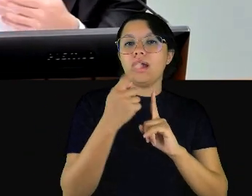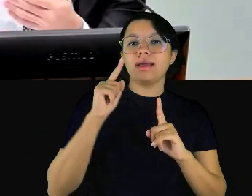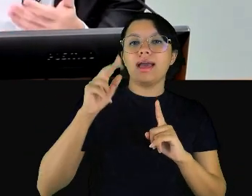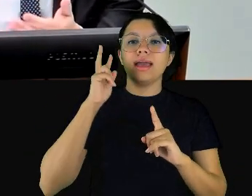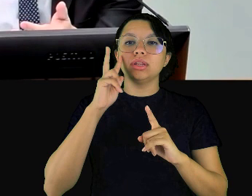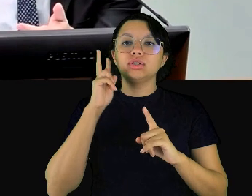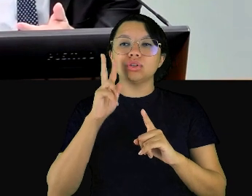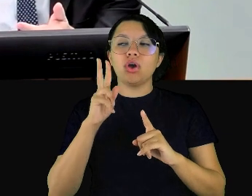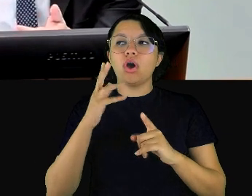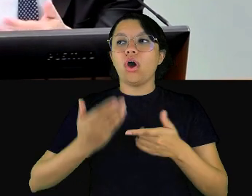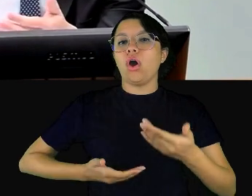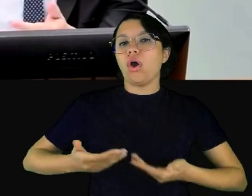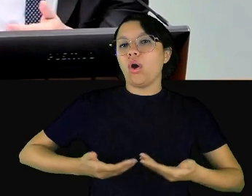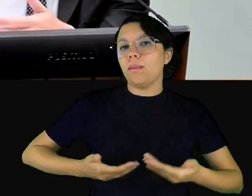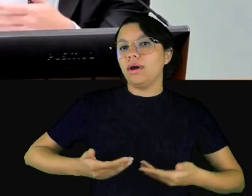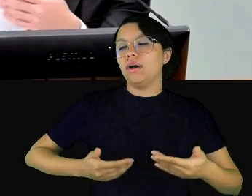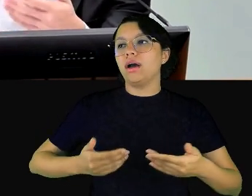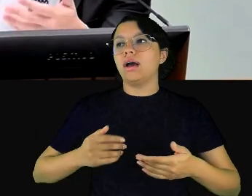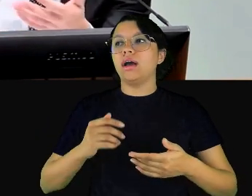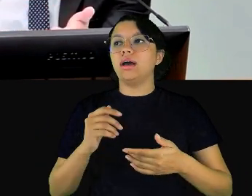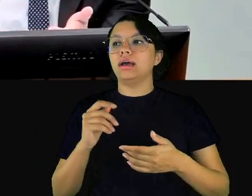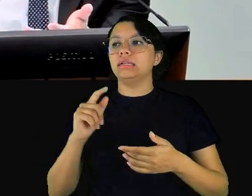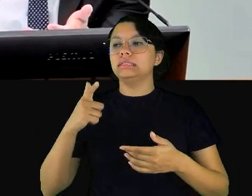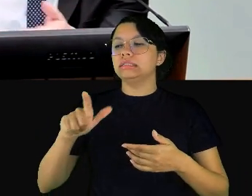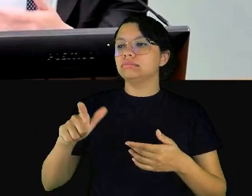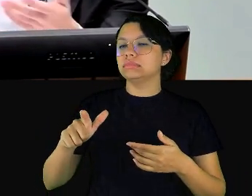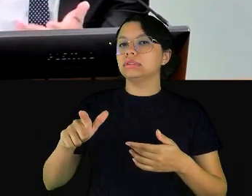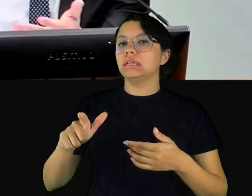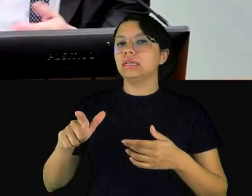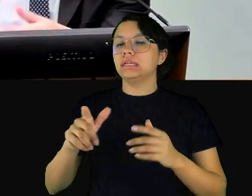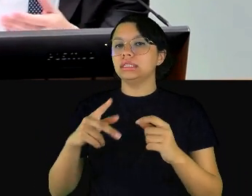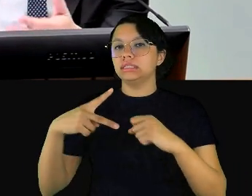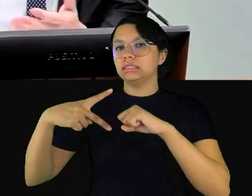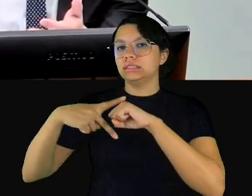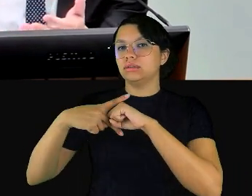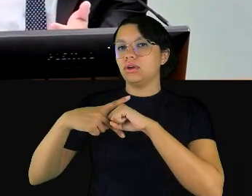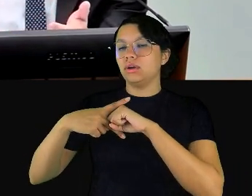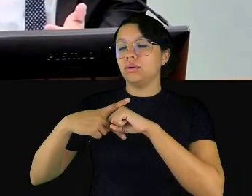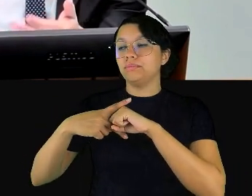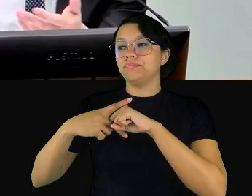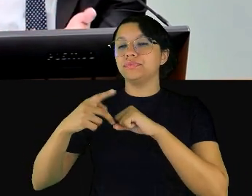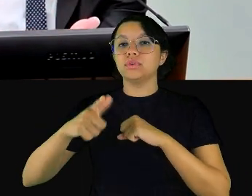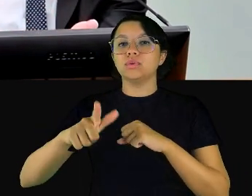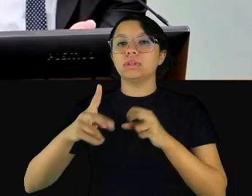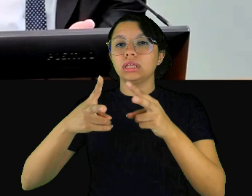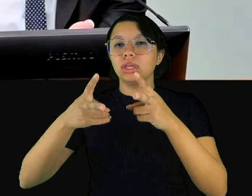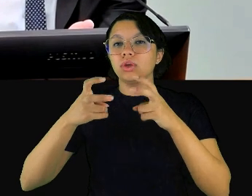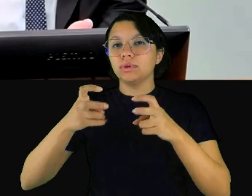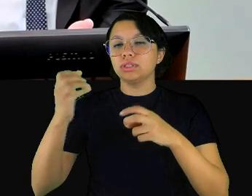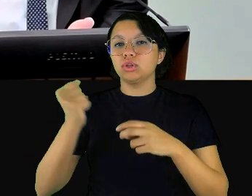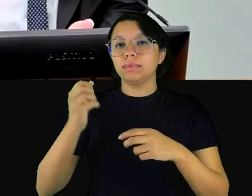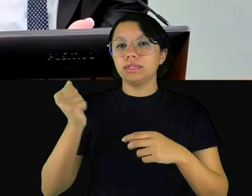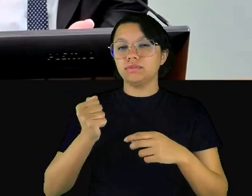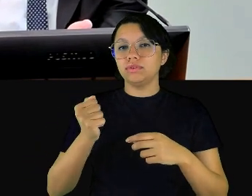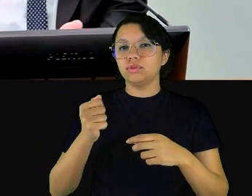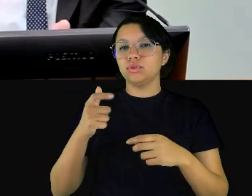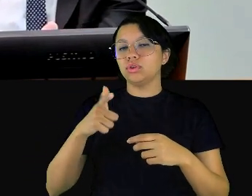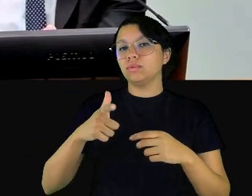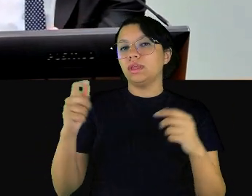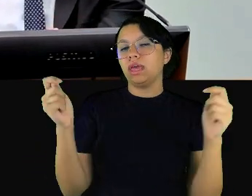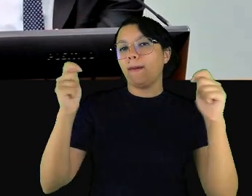que o empregado, né, ele não tem o segurado, não tem reconhecido o benefício da